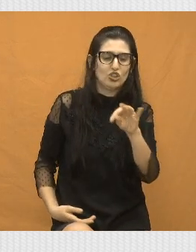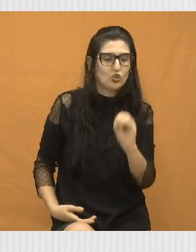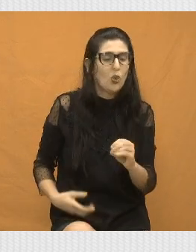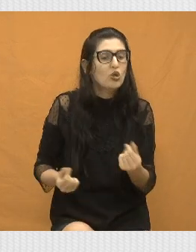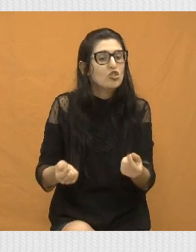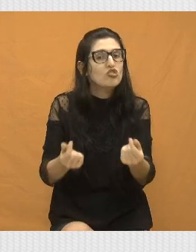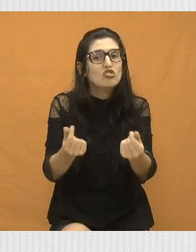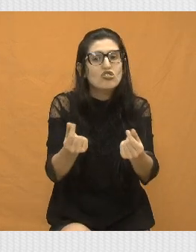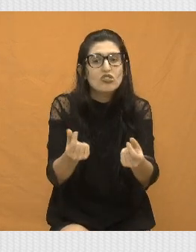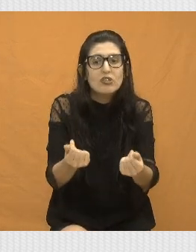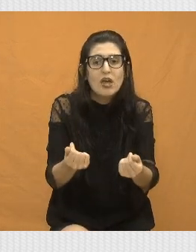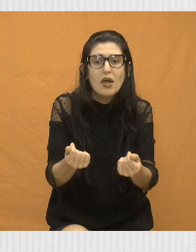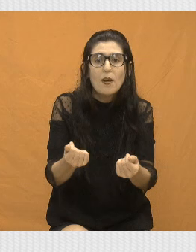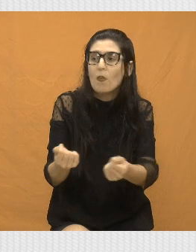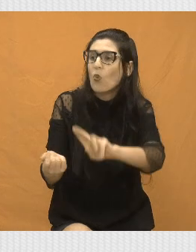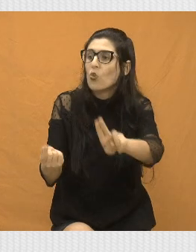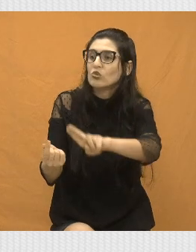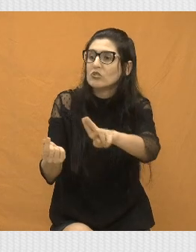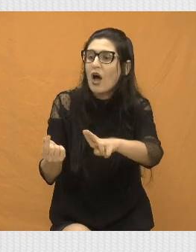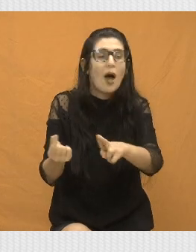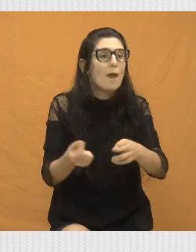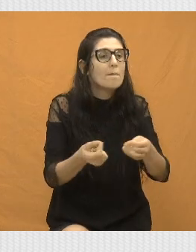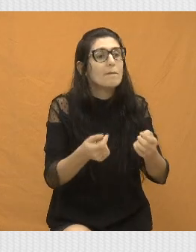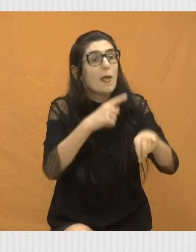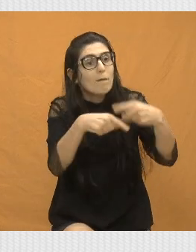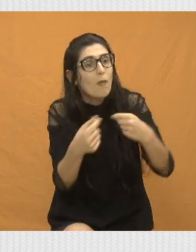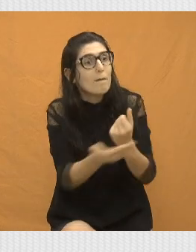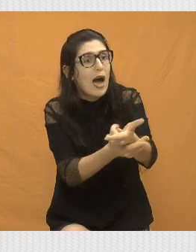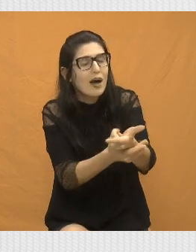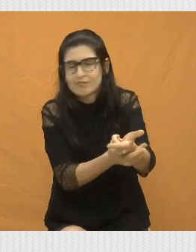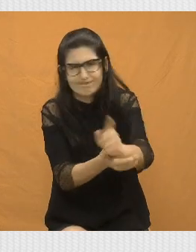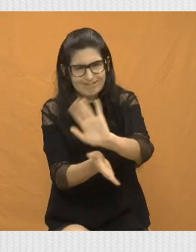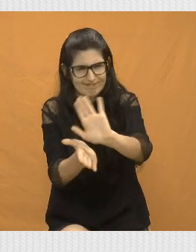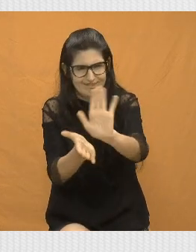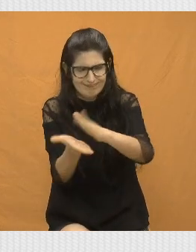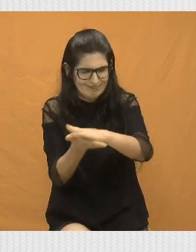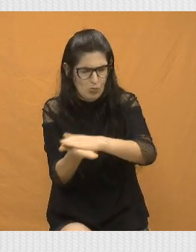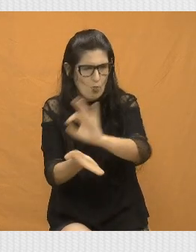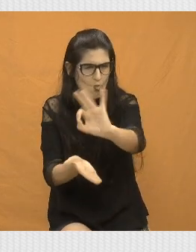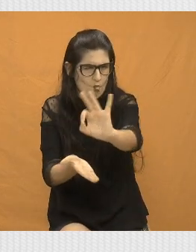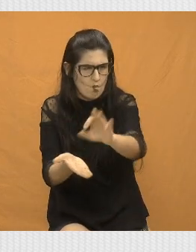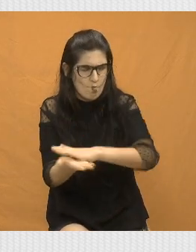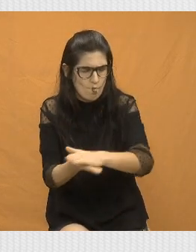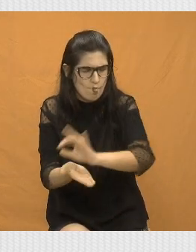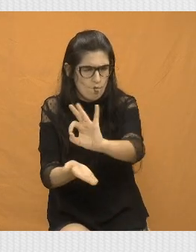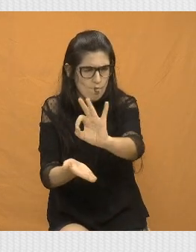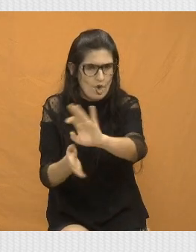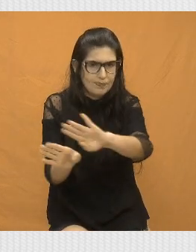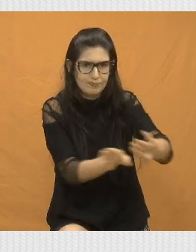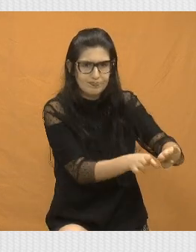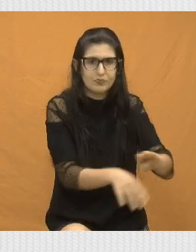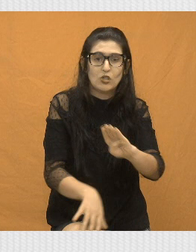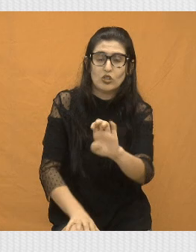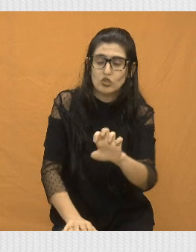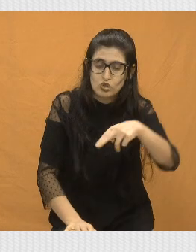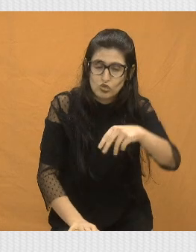temos nenhuma nesse momento, a zero, né? A alienação de bens tem uma meta orçamentária